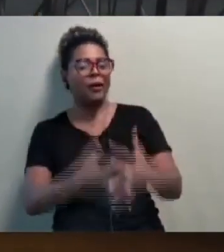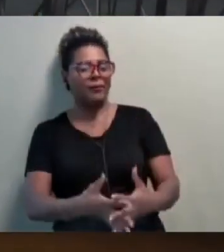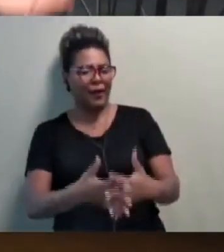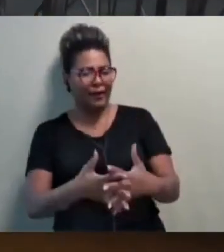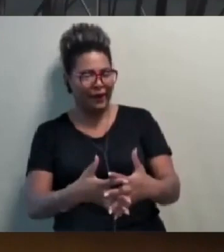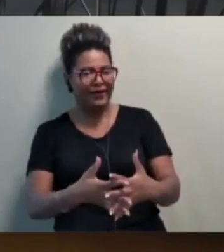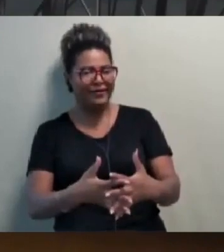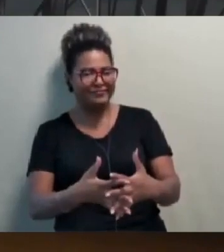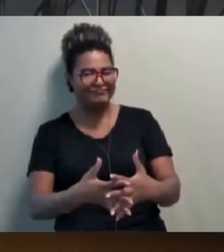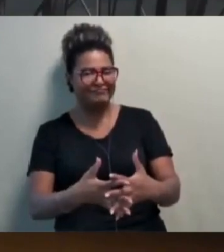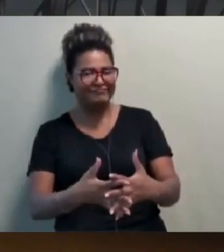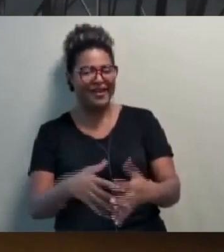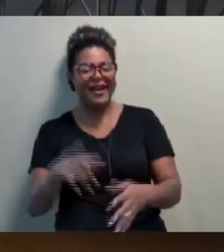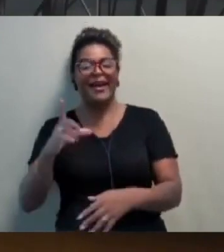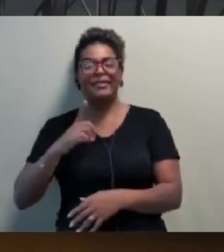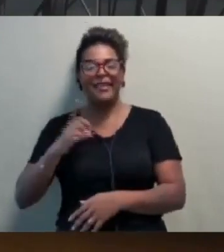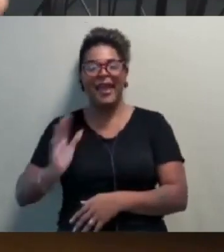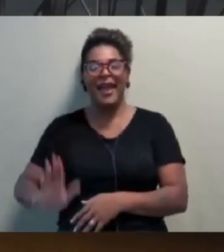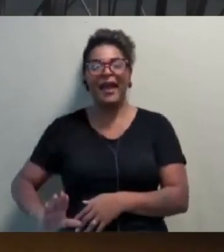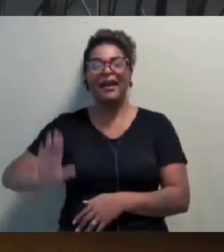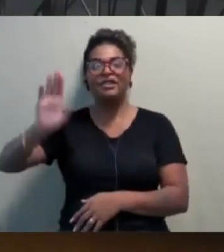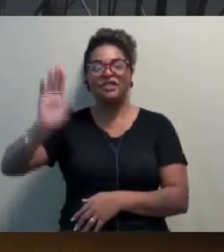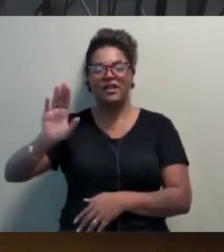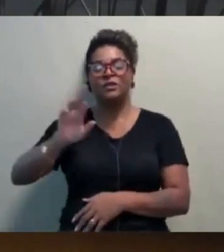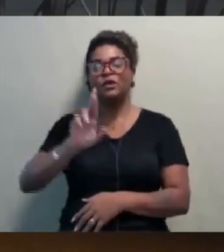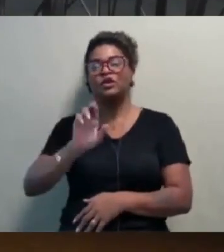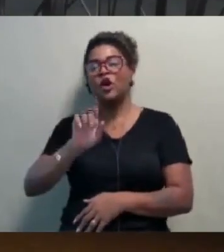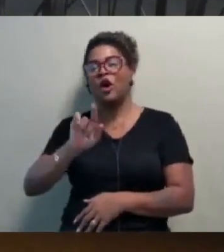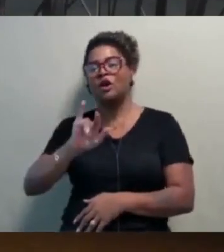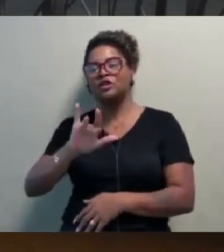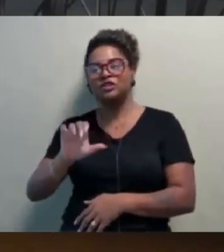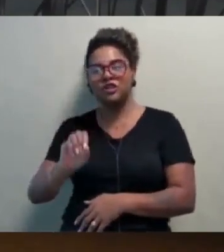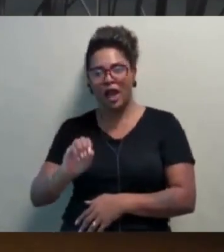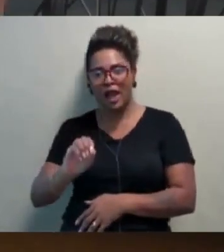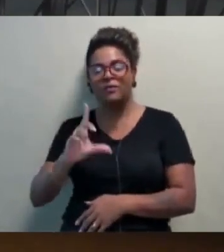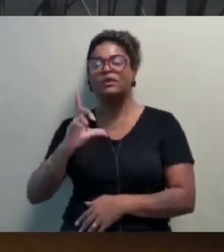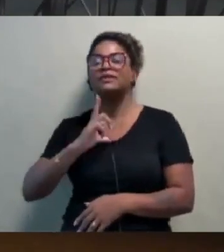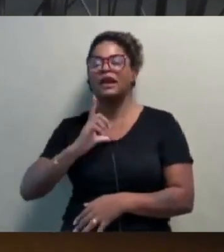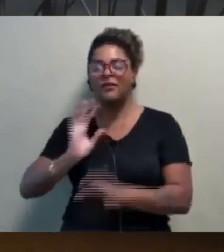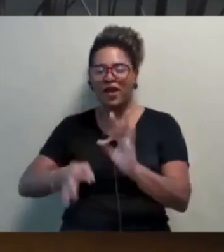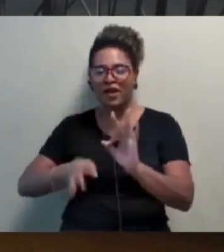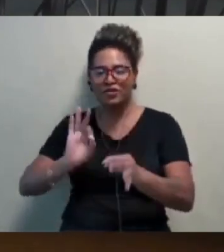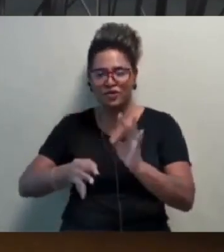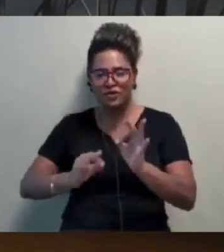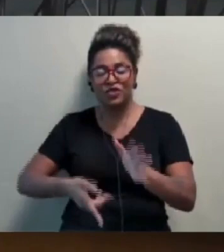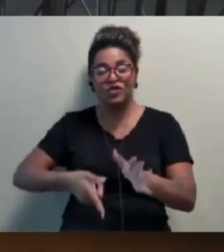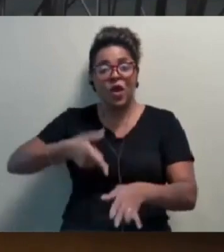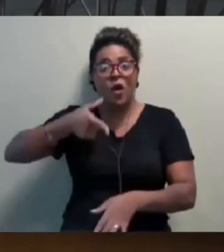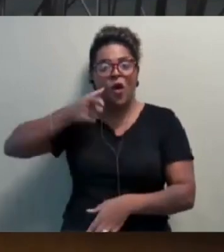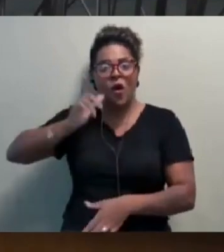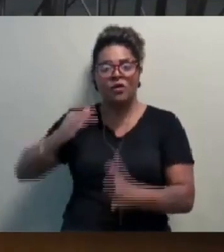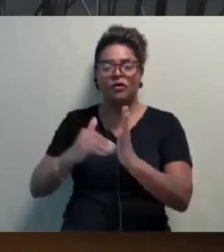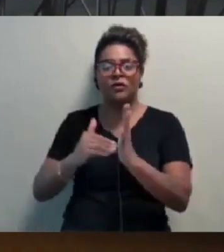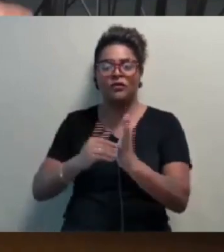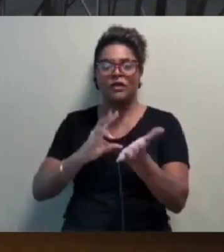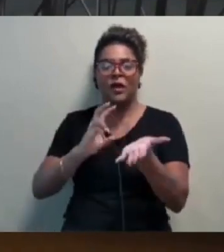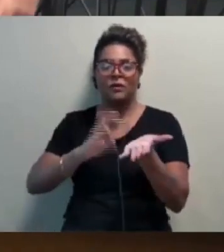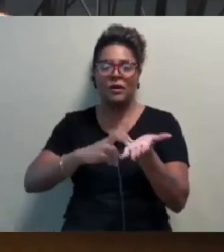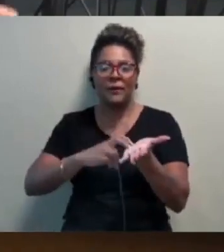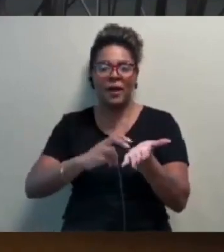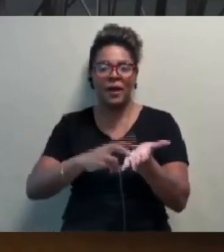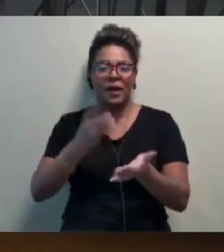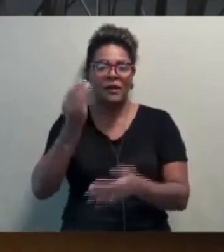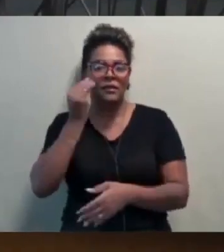do Rogério. Entraram na justiça, gente, na iminência do evento, ontem, no final da manhã,